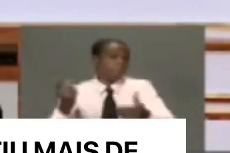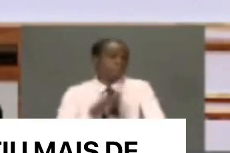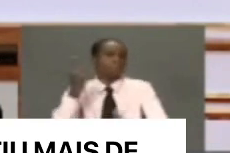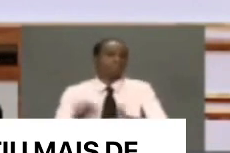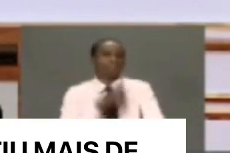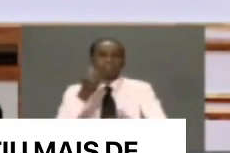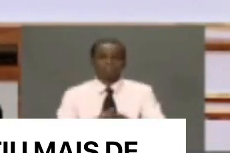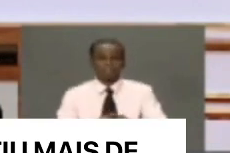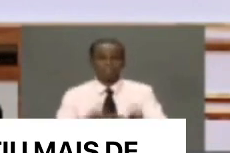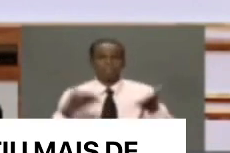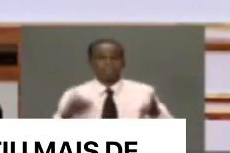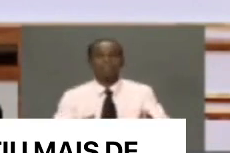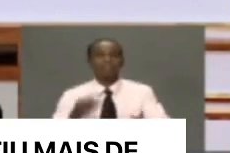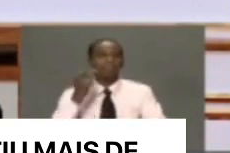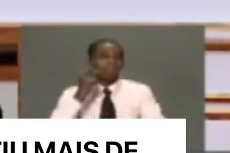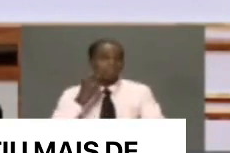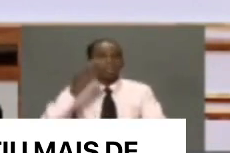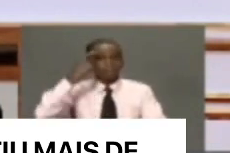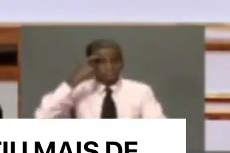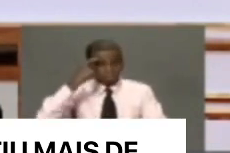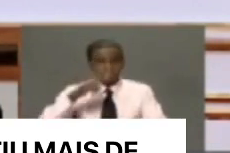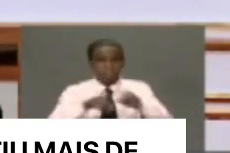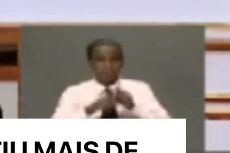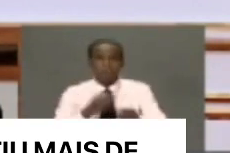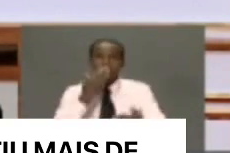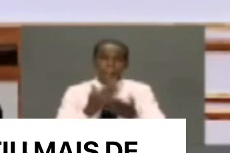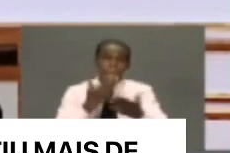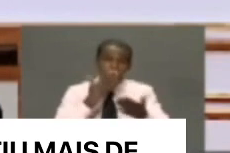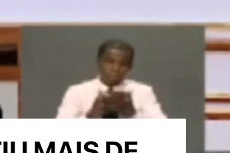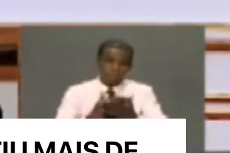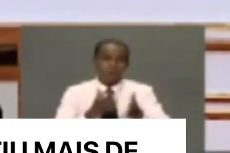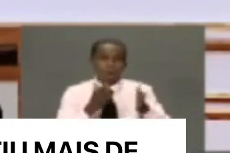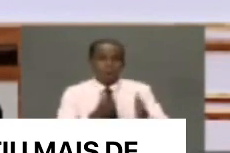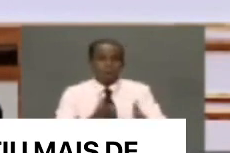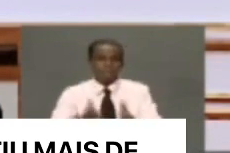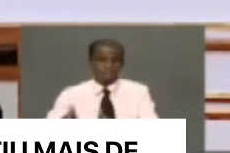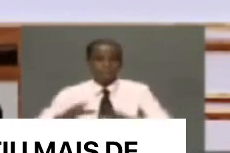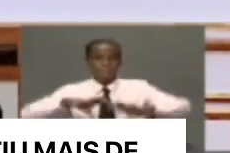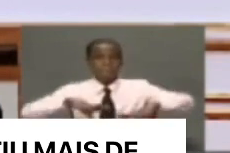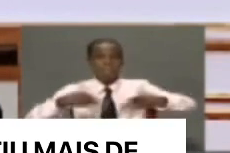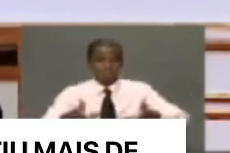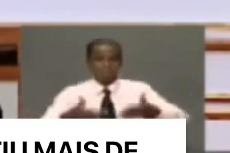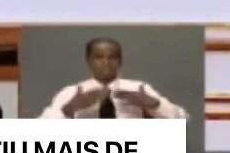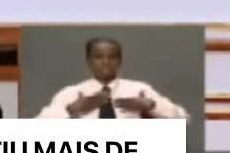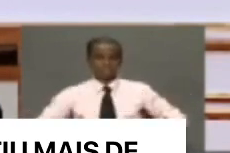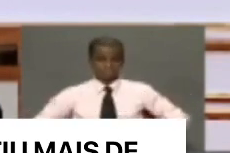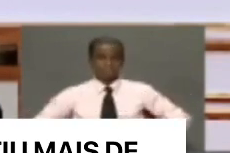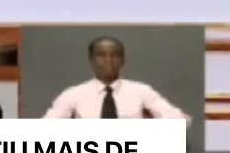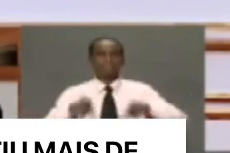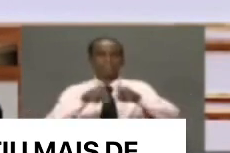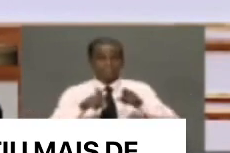o nosso reconhecimento e profundo agradecimento Organização Mundial da Saúde bem como as instituições regionais